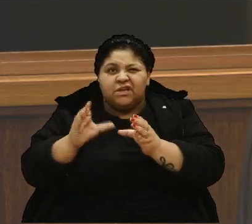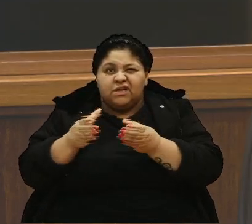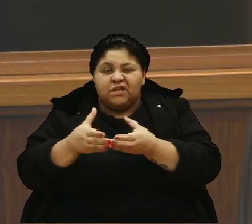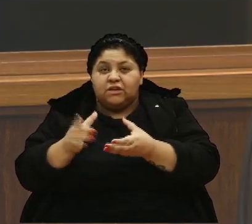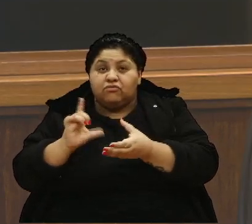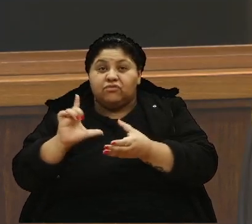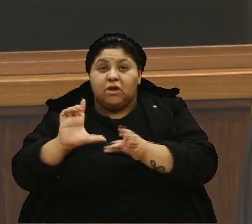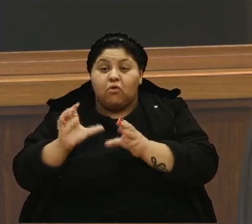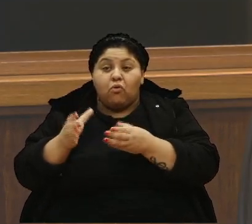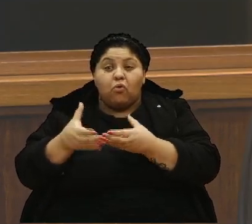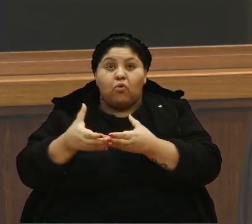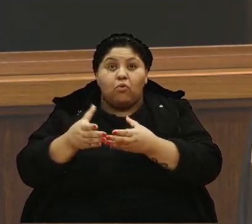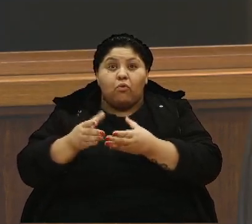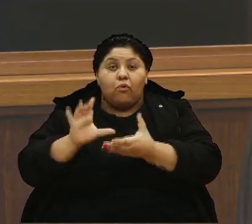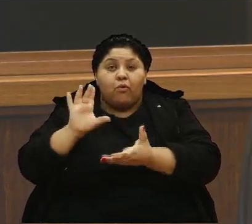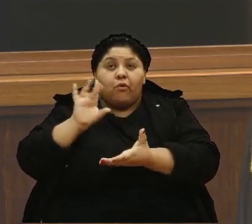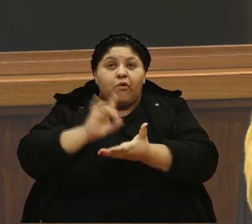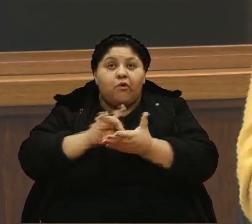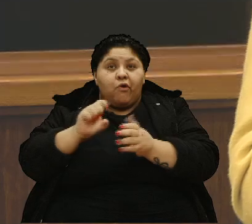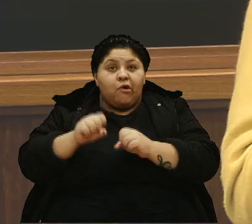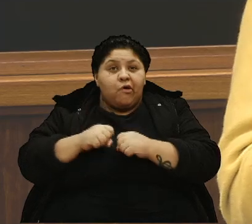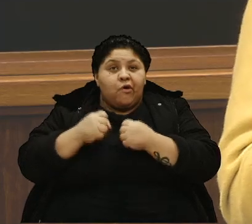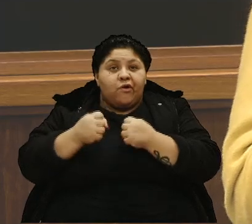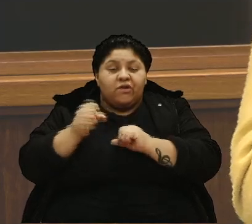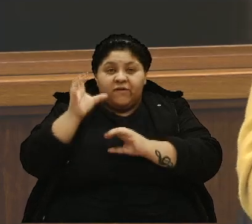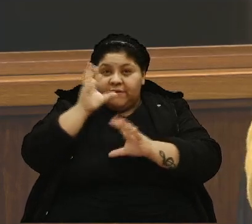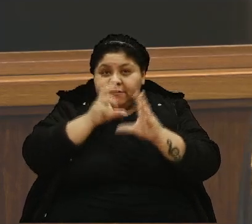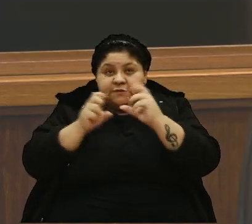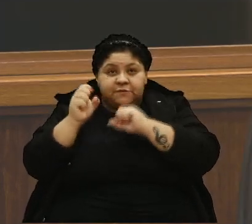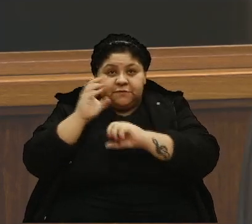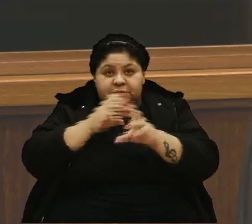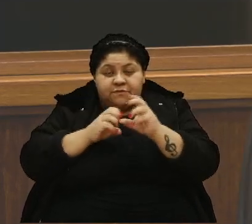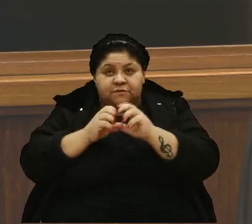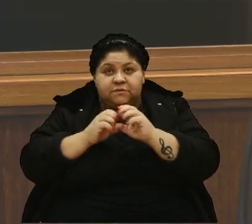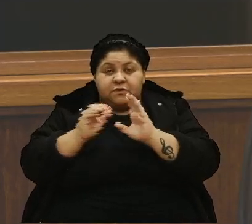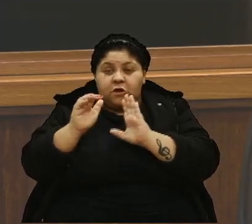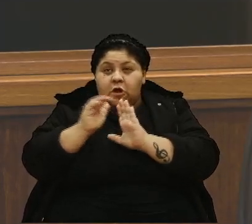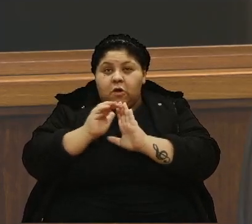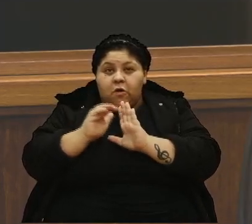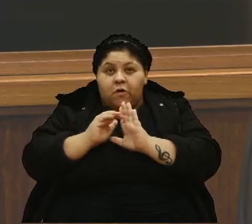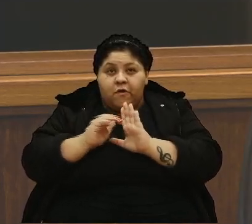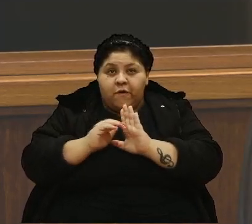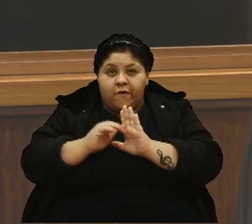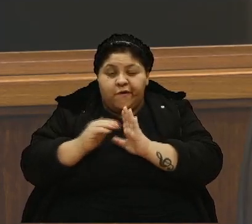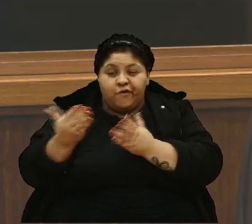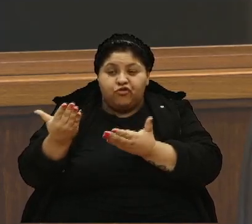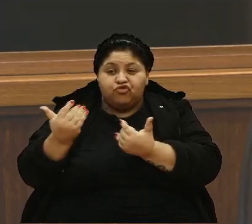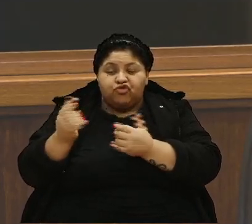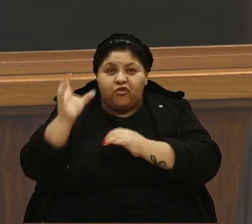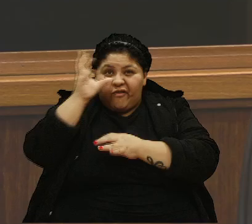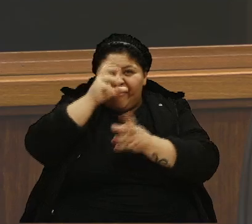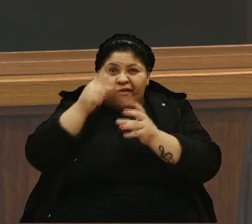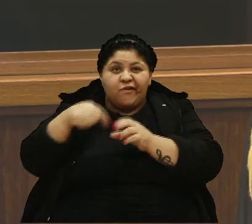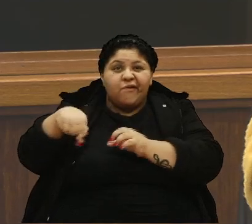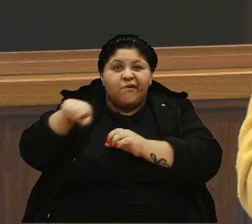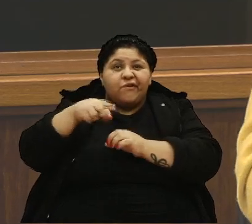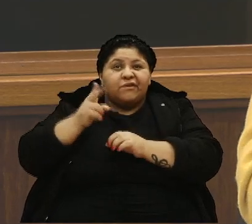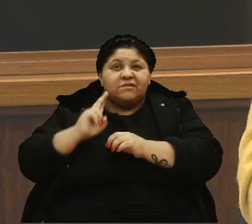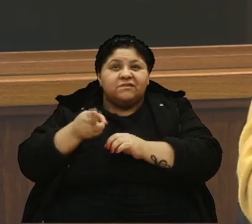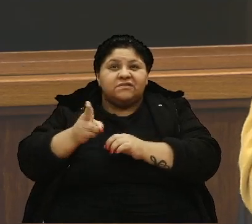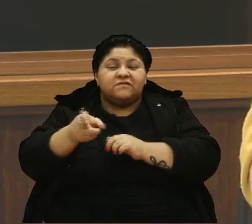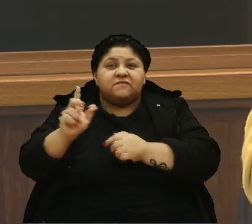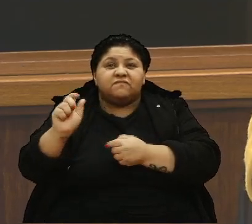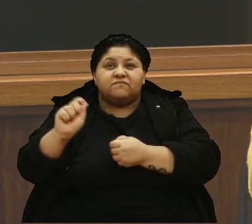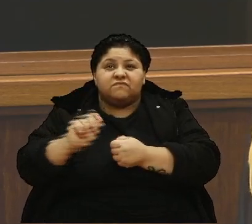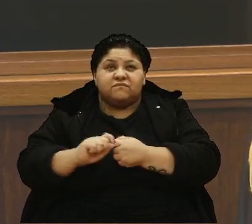a frente em defesa da aprendizagem, do programa do Jovem Aprendiz, nós estamos sempre fazendo